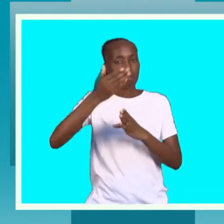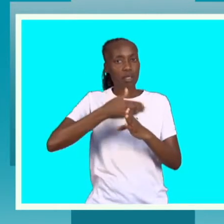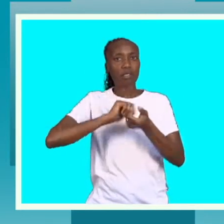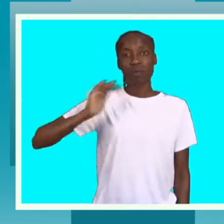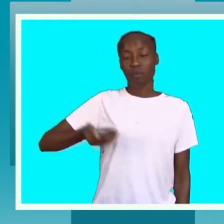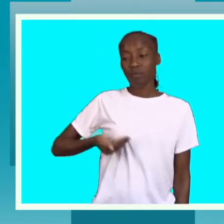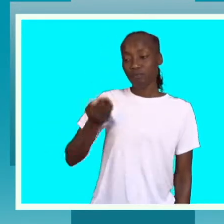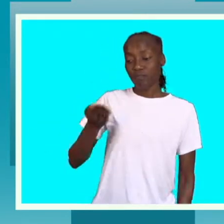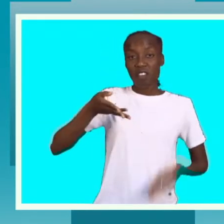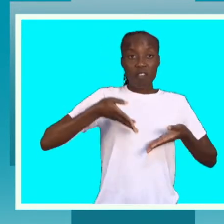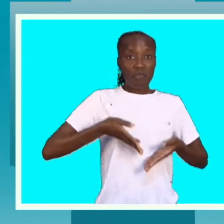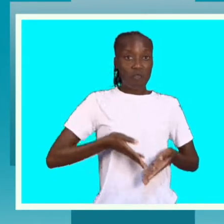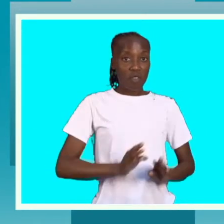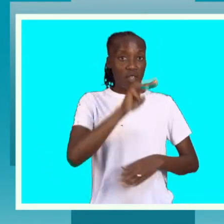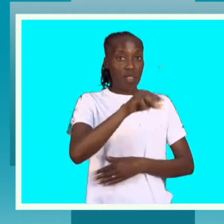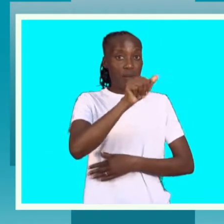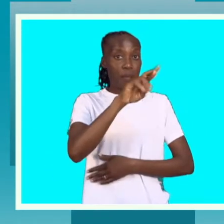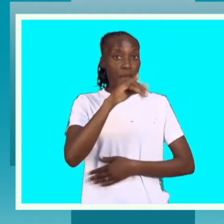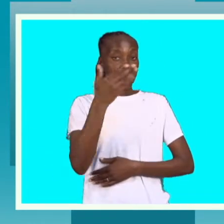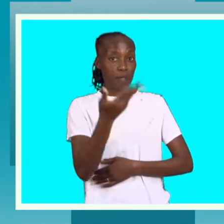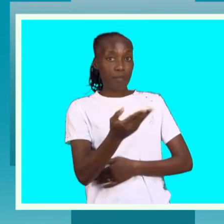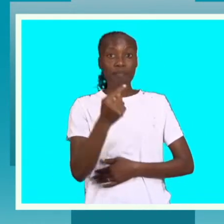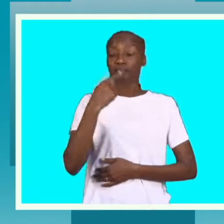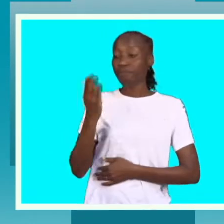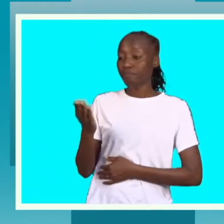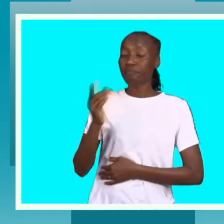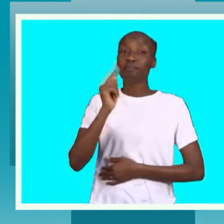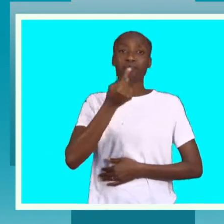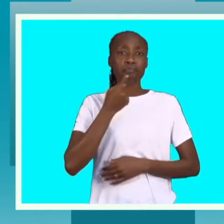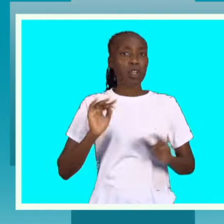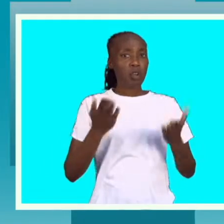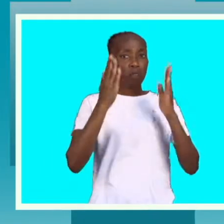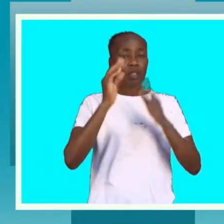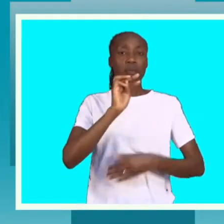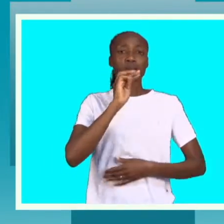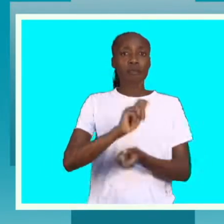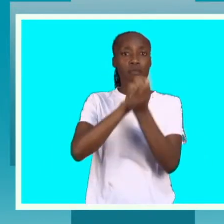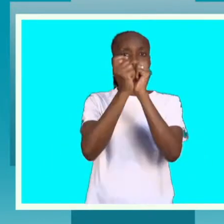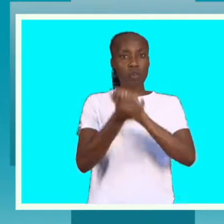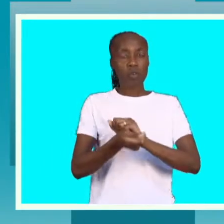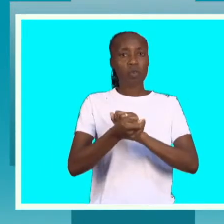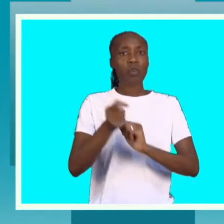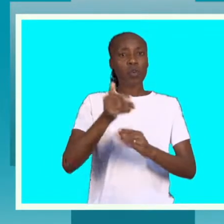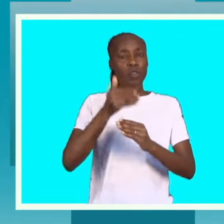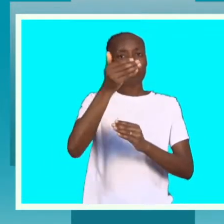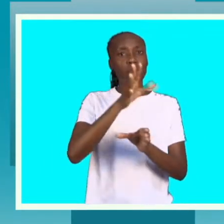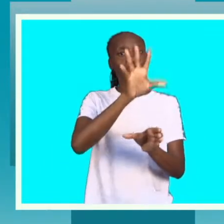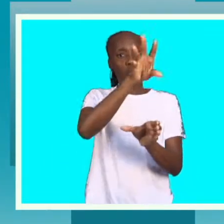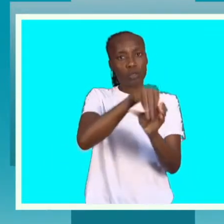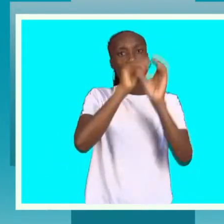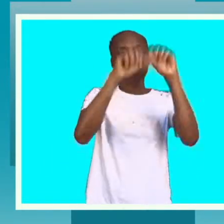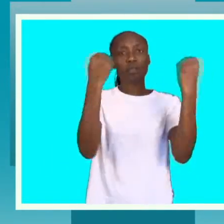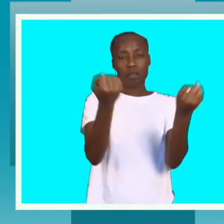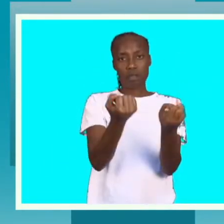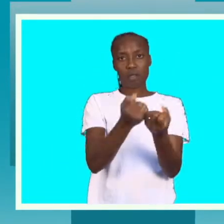desporto. Josina André, filha da Maria Vitorino, confirma que a vida da sua mãe mudou depois que